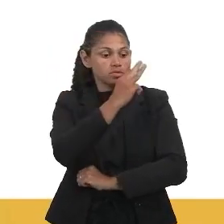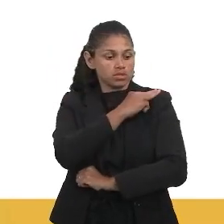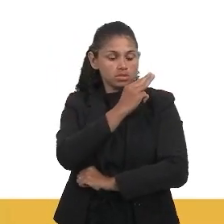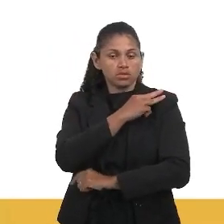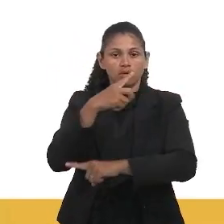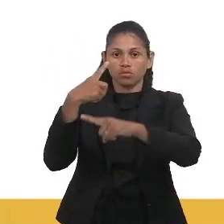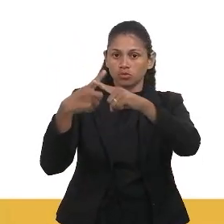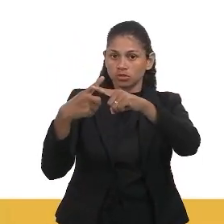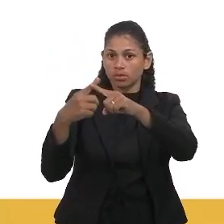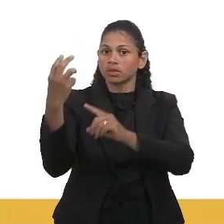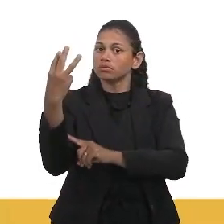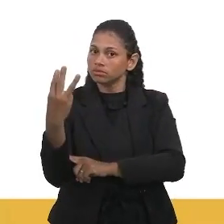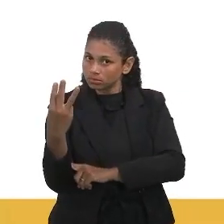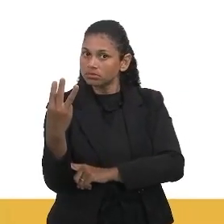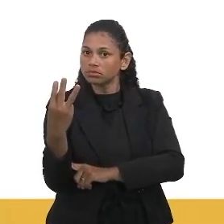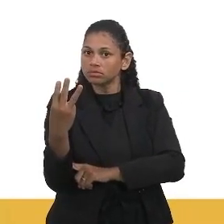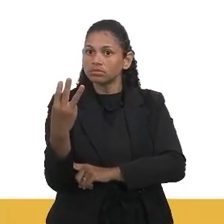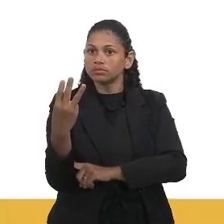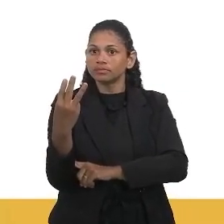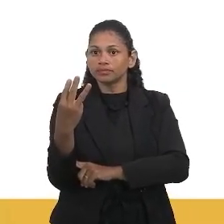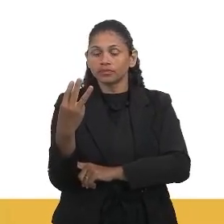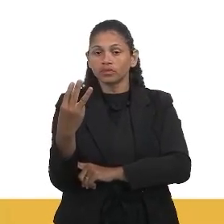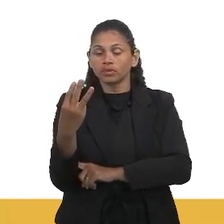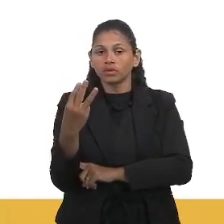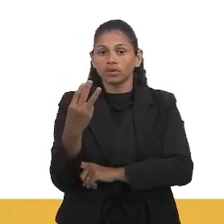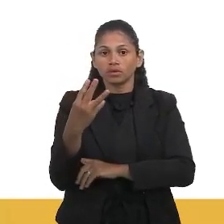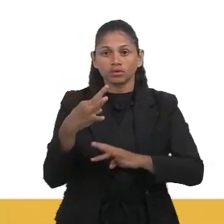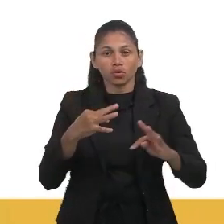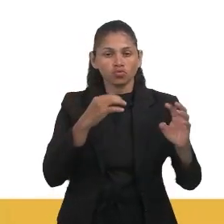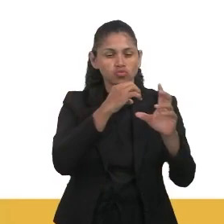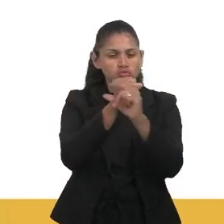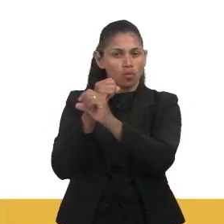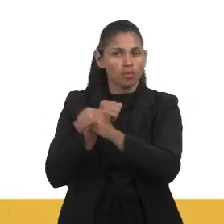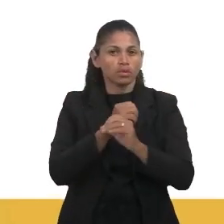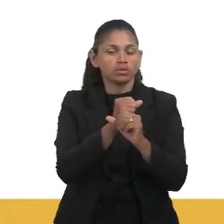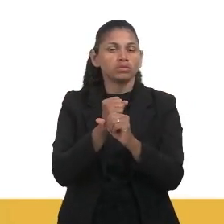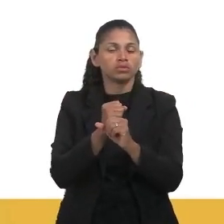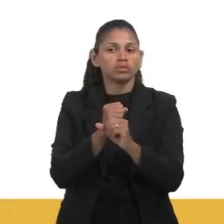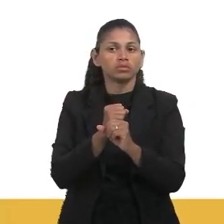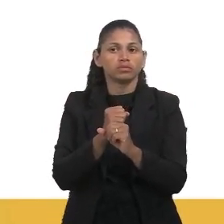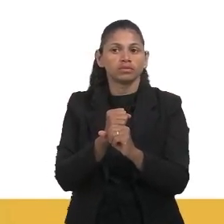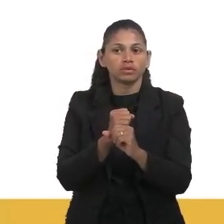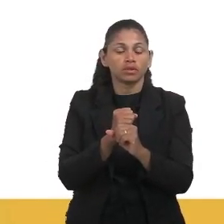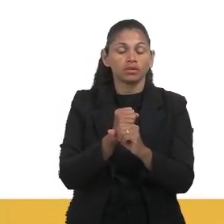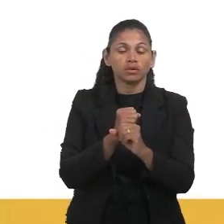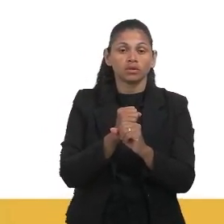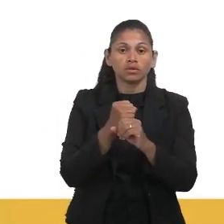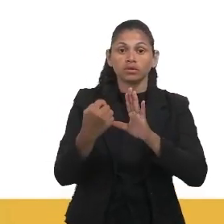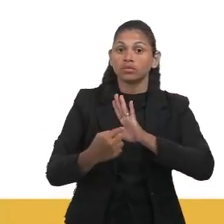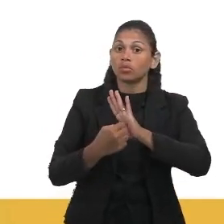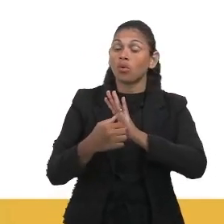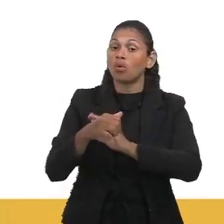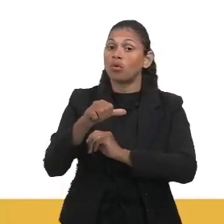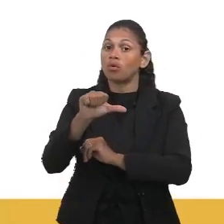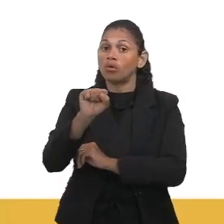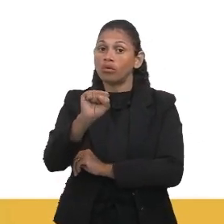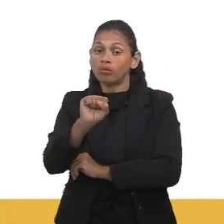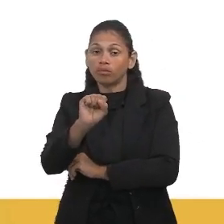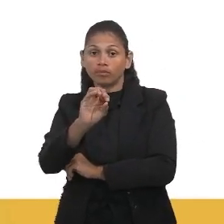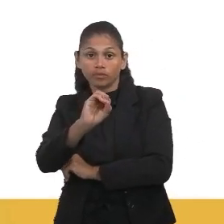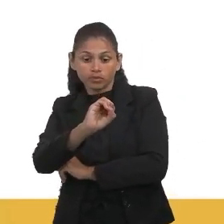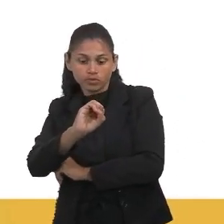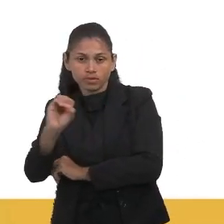o resultado também é 300 tá bom totalizando Aqui ó que é o nosso espaço amostral 10 aliás